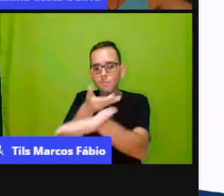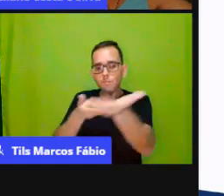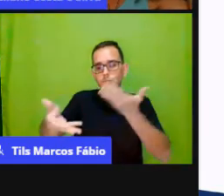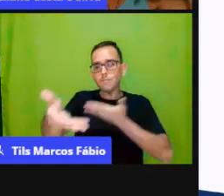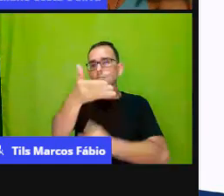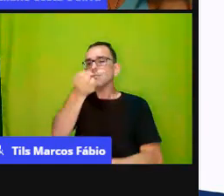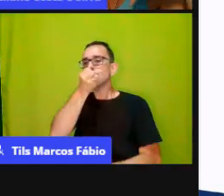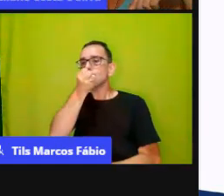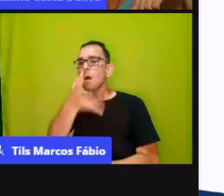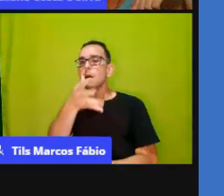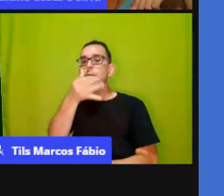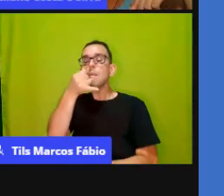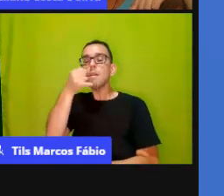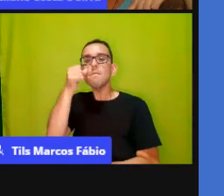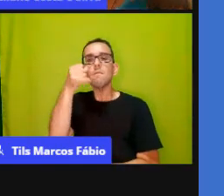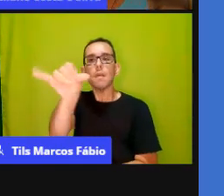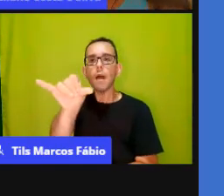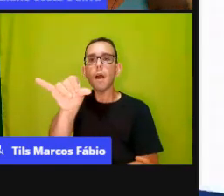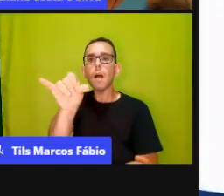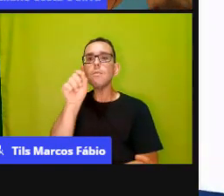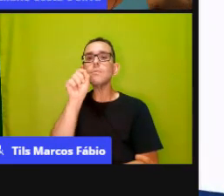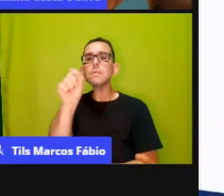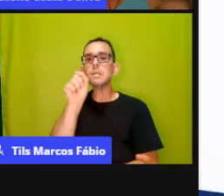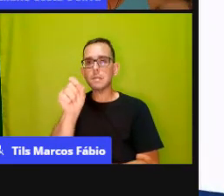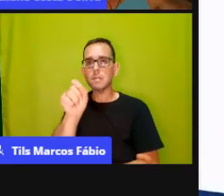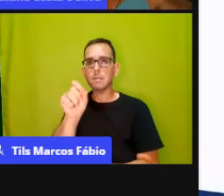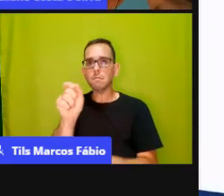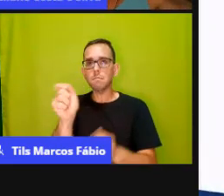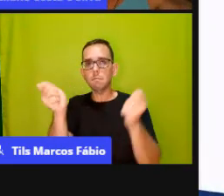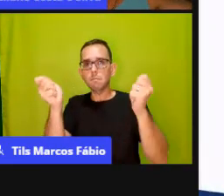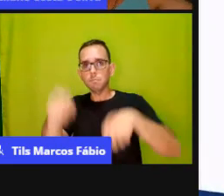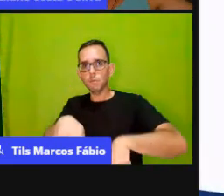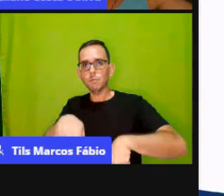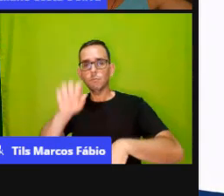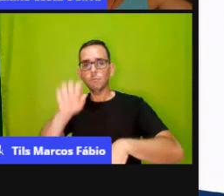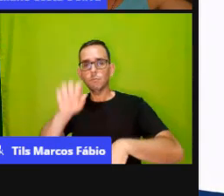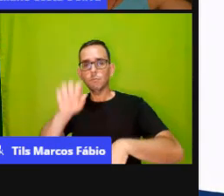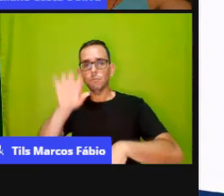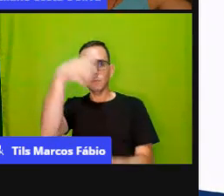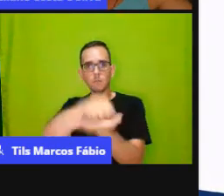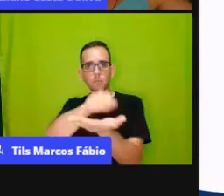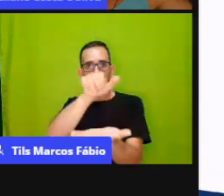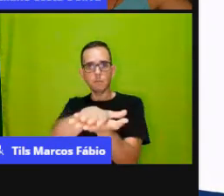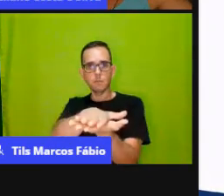para evitar, por exemplo, abandonos. Então, é nossa obrigação, pode passar,